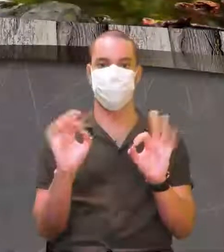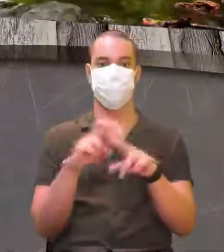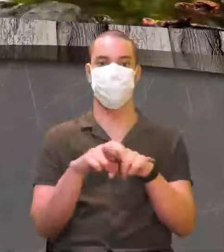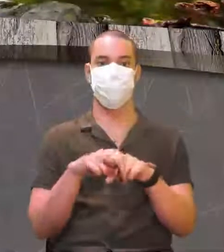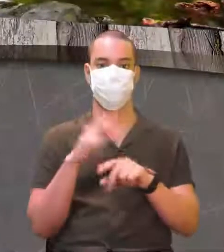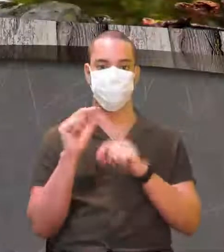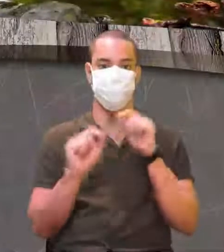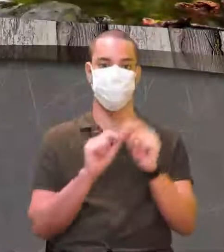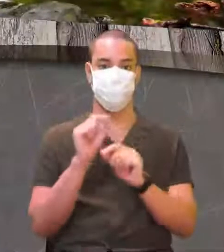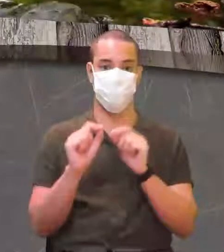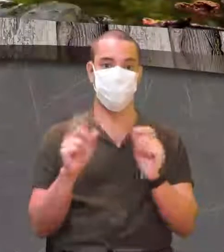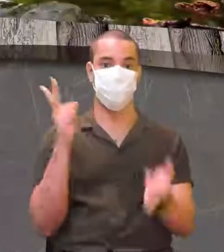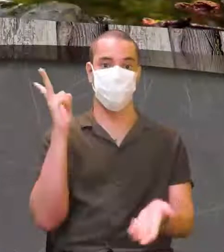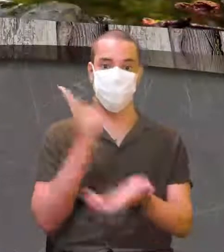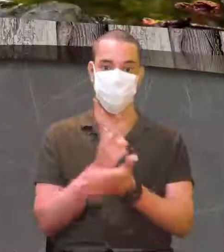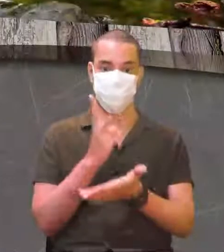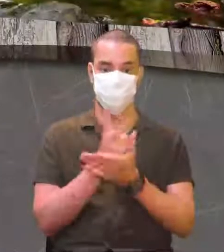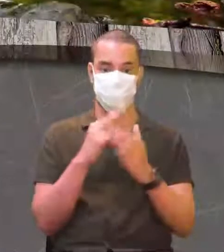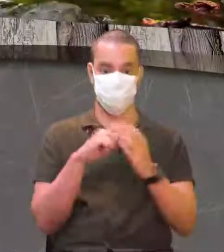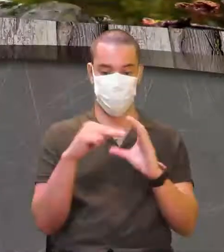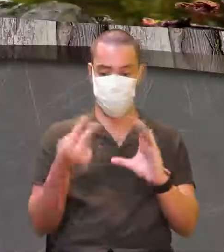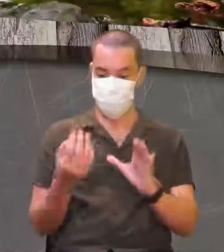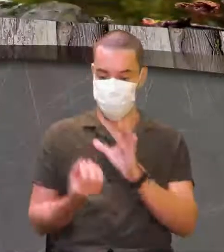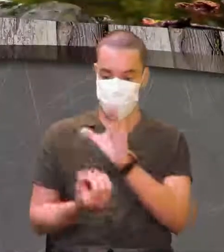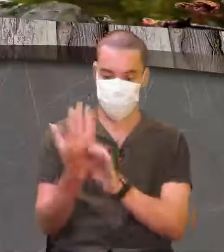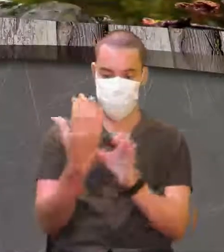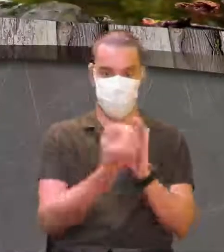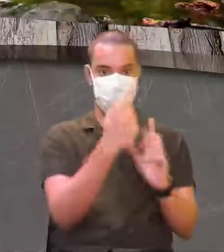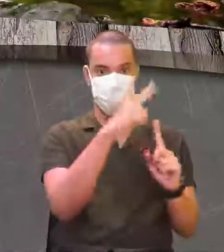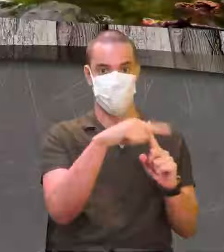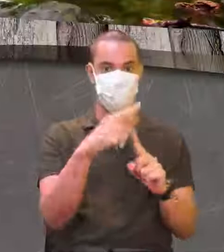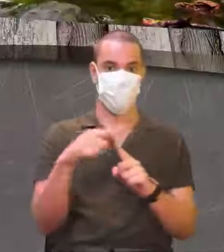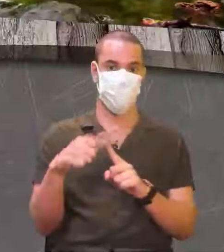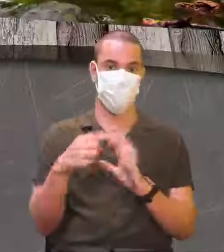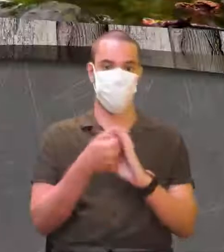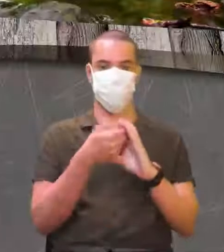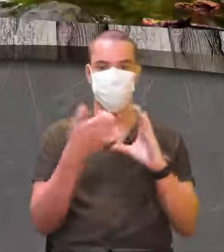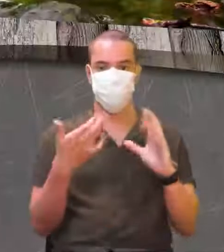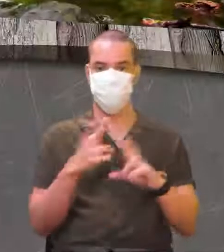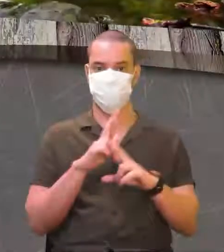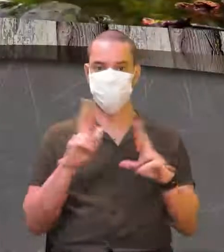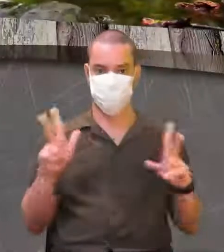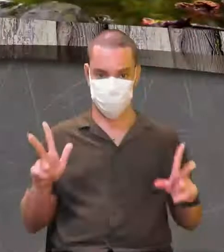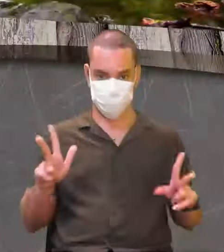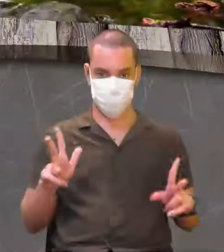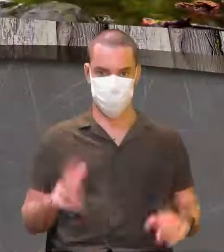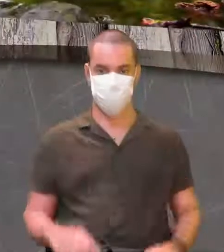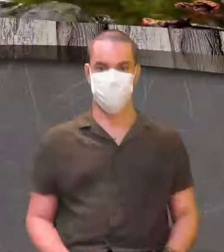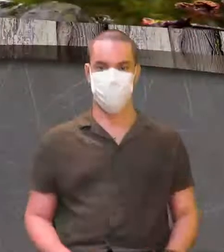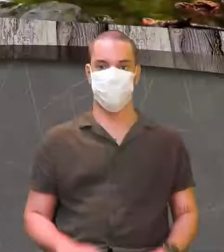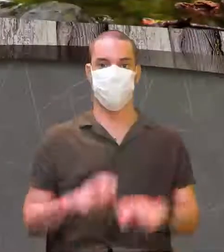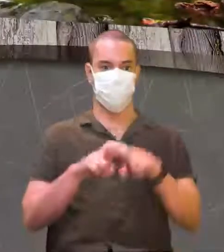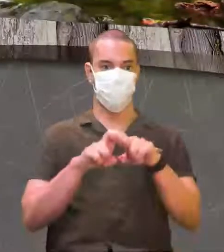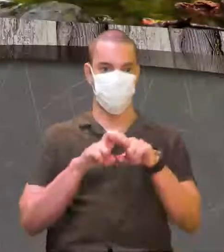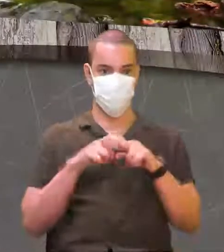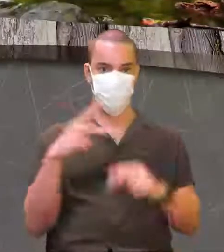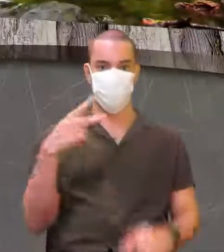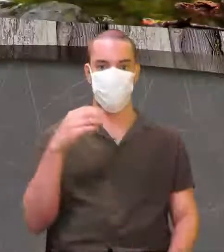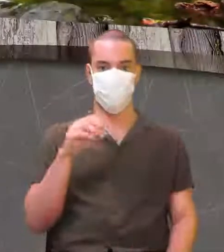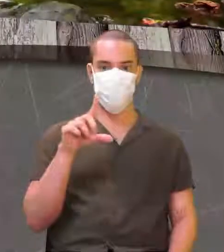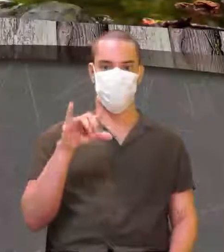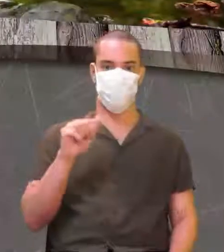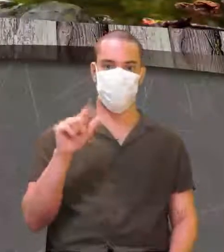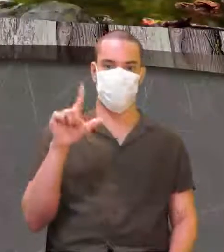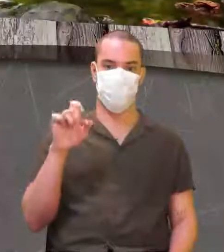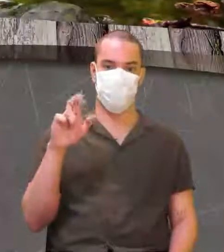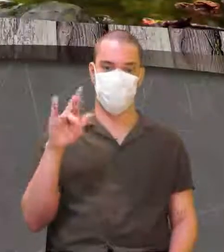seja, é o mesmo gene que dá origem a tipos diferentes de característica. Vocês estão entendendo? Okay. Por isso, polialelia. Exato.